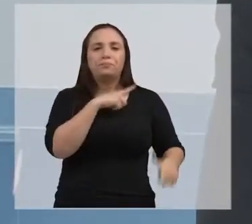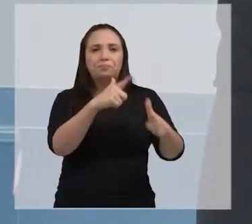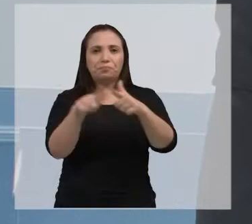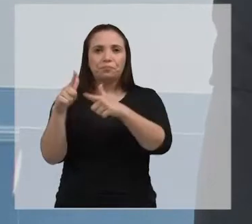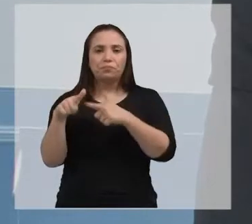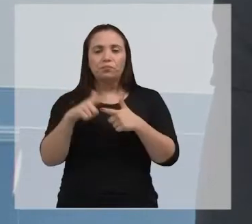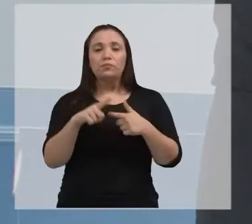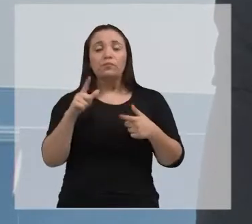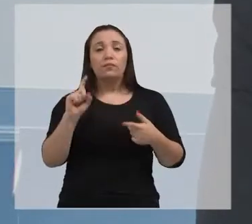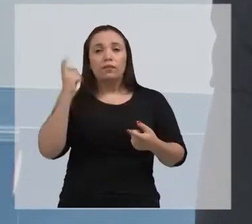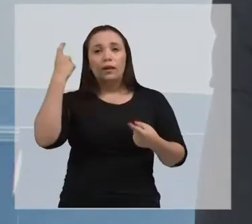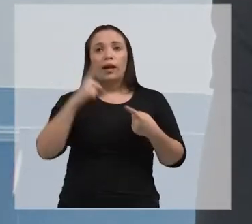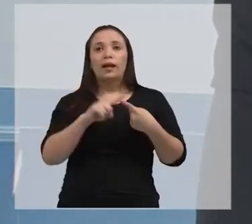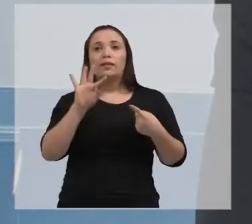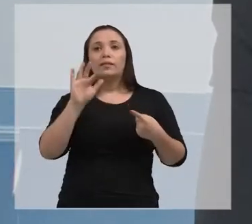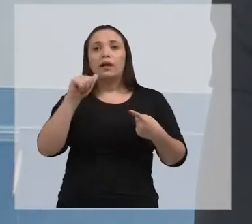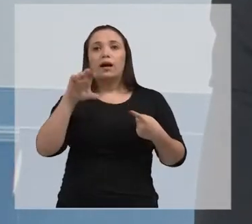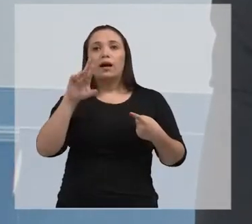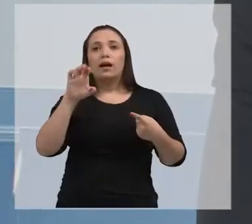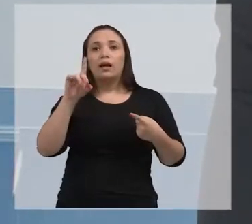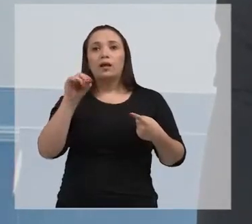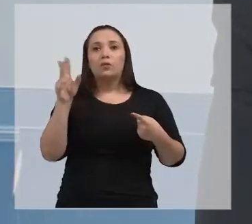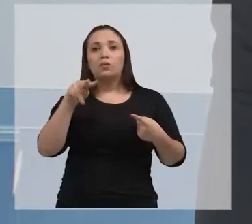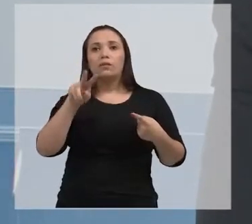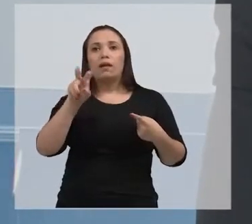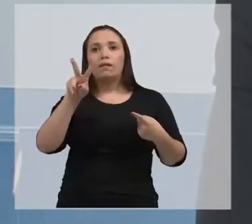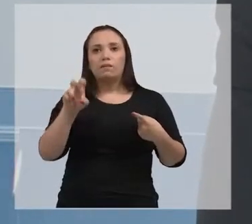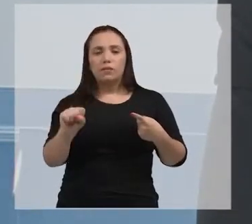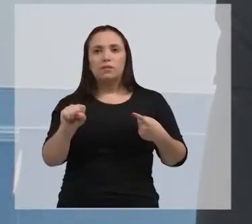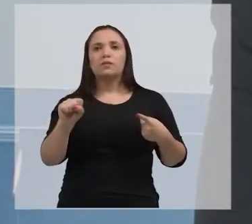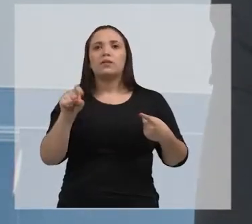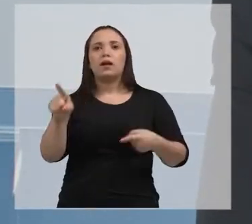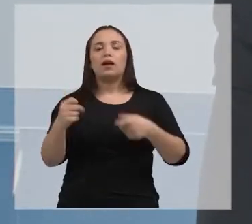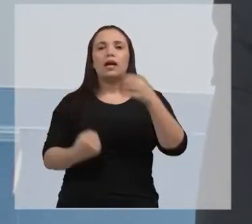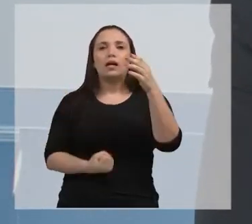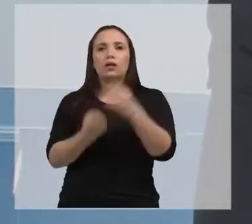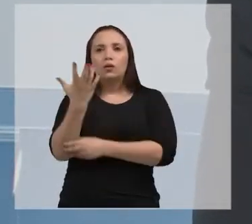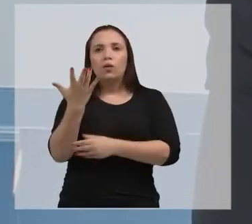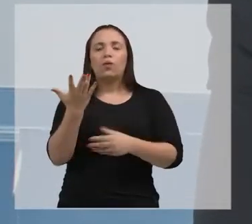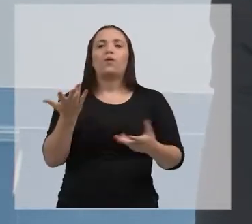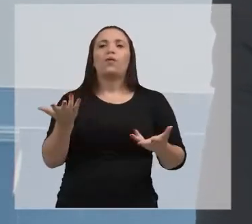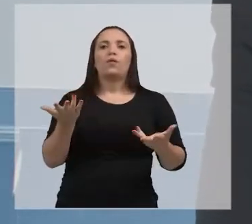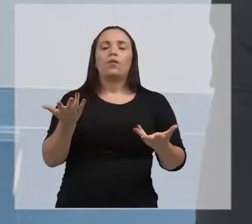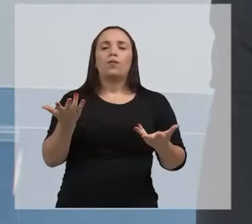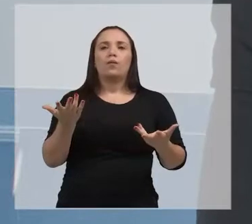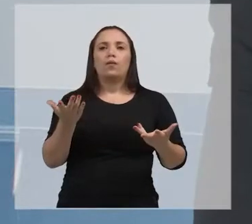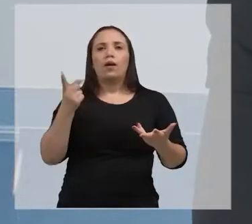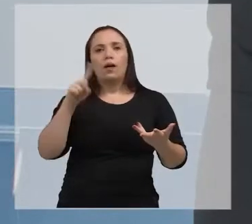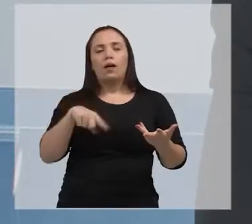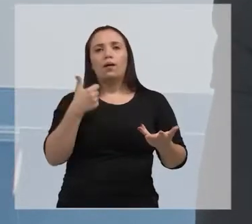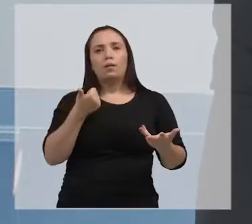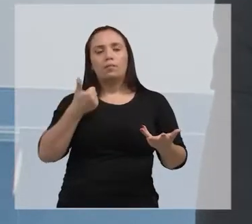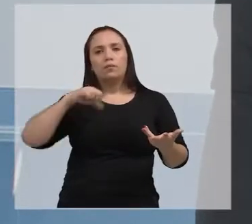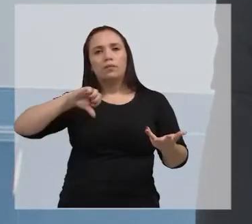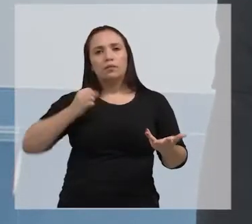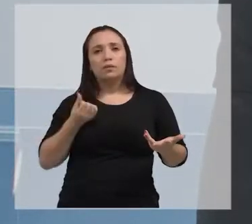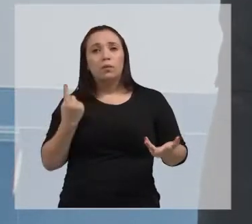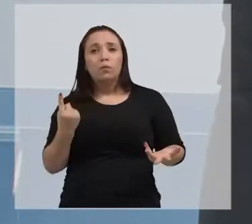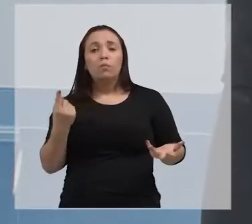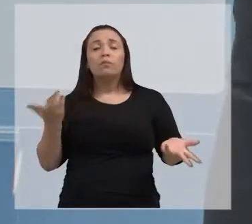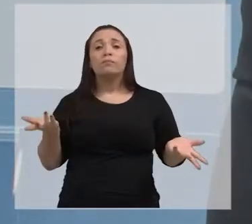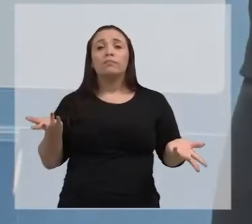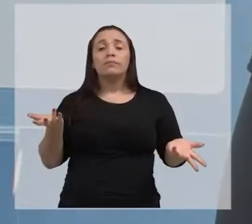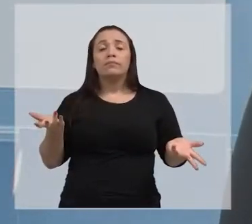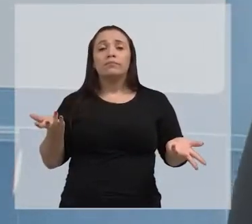foram... O próprio Tancredo Neves, naquela época, criou aquele falso parlamentarismo para que não houvesse um golpe no país. Em 61.